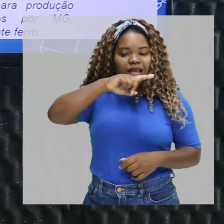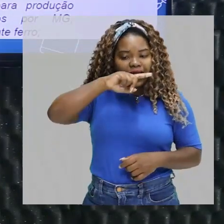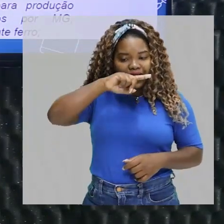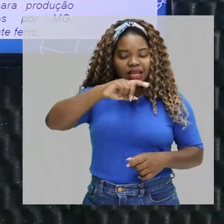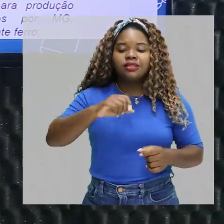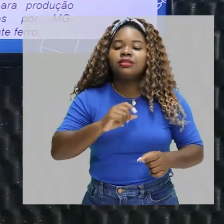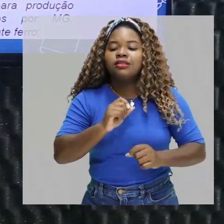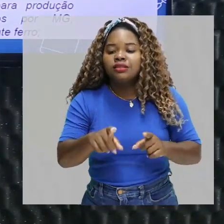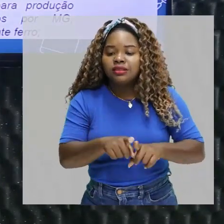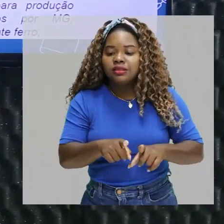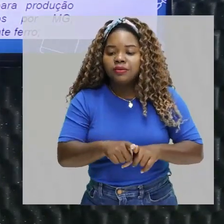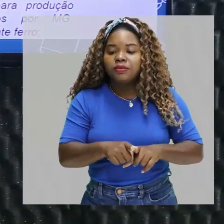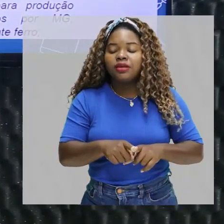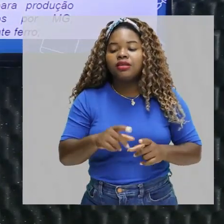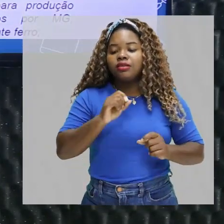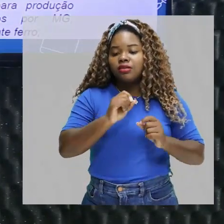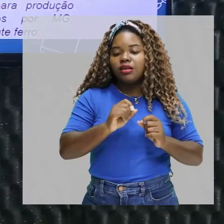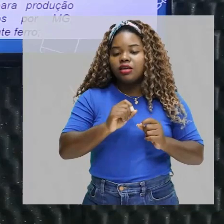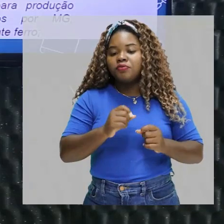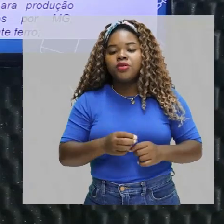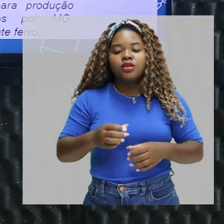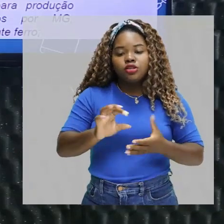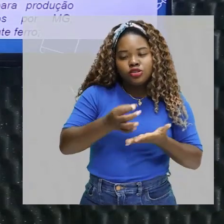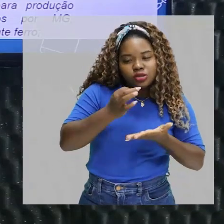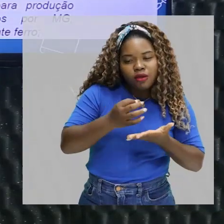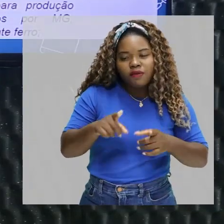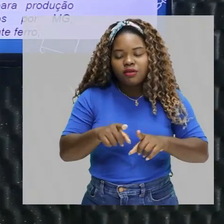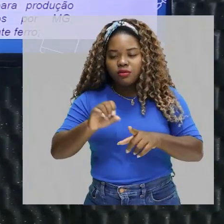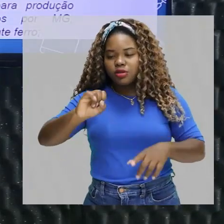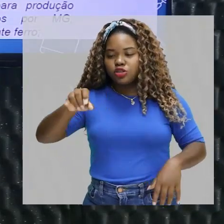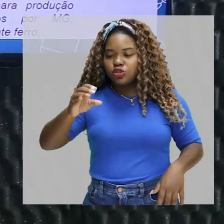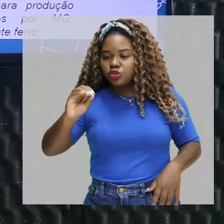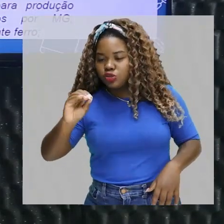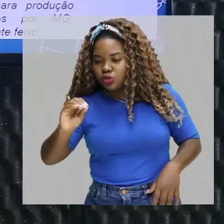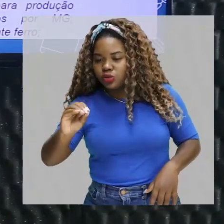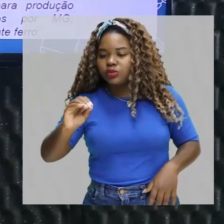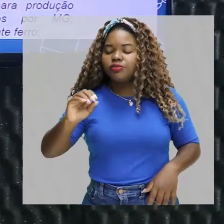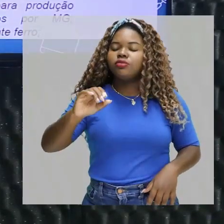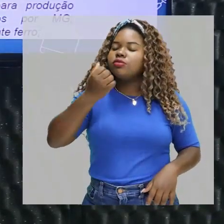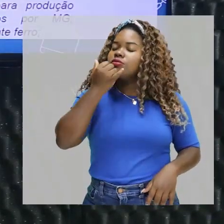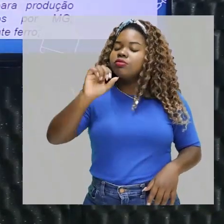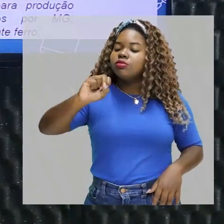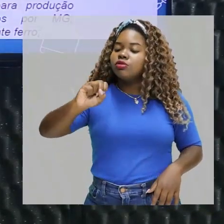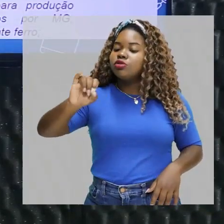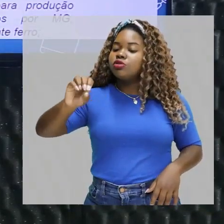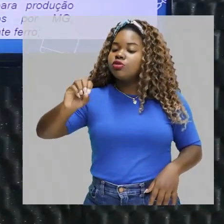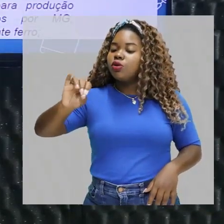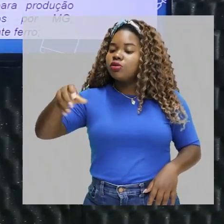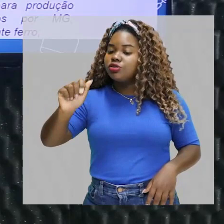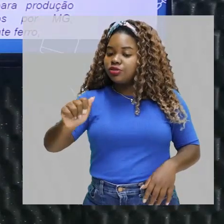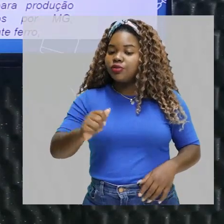e de soja tá onde Marcos Principalmente nos Estados ali de São Paulo também de Minas Gerais Tá certo então a gente fala do Estado de São Paulo por exemplo